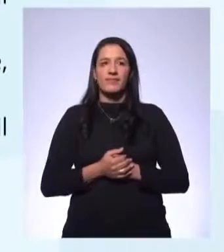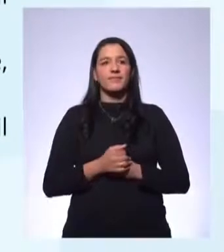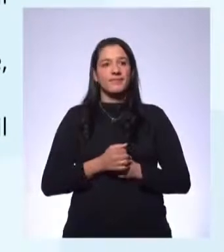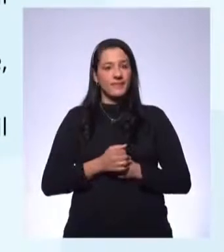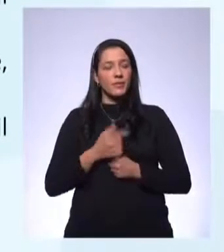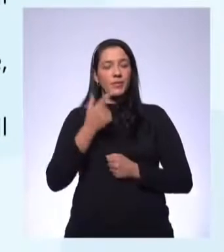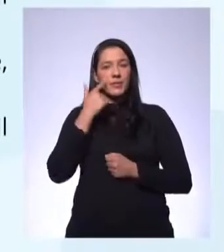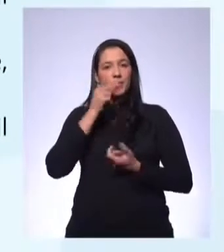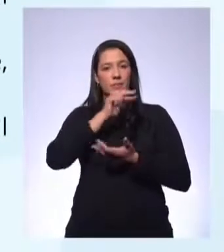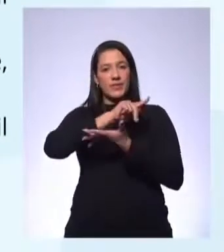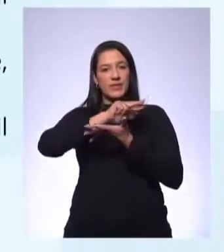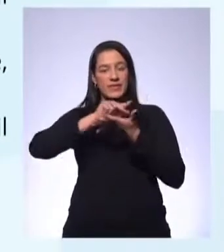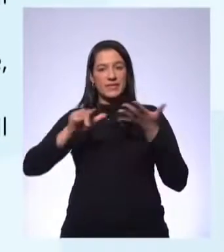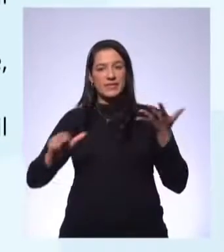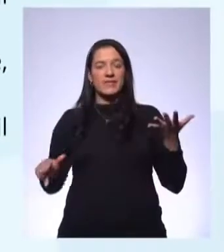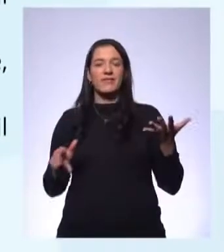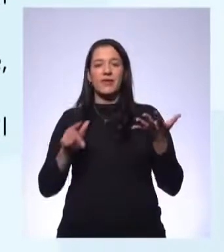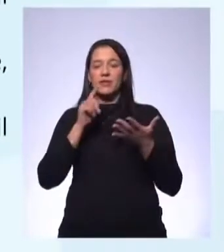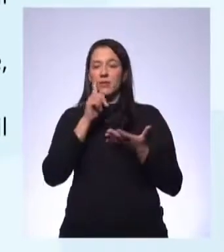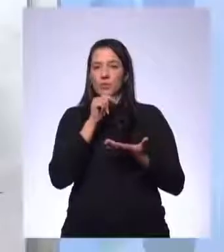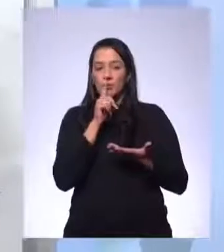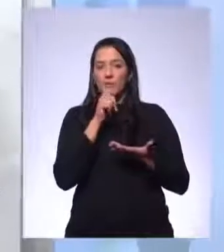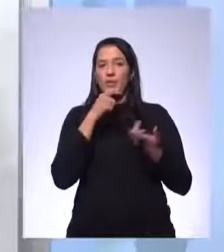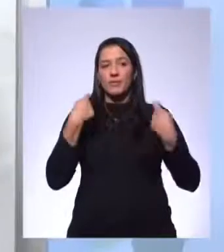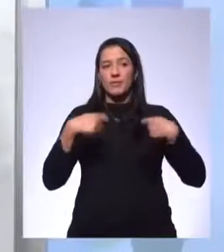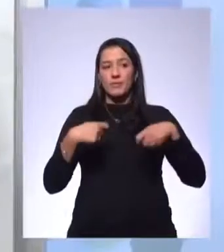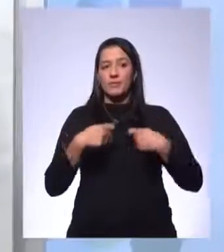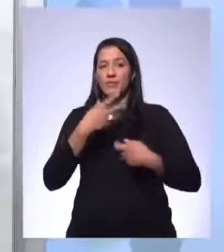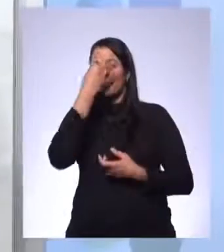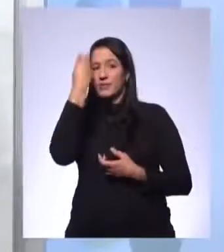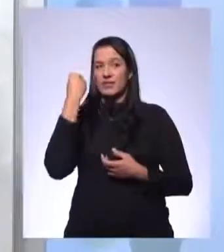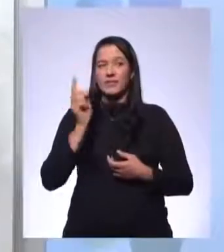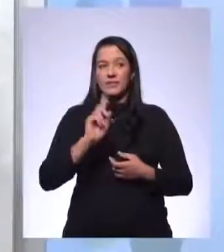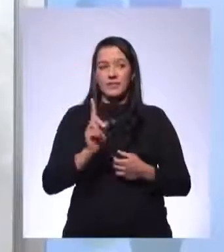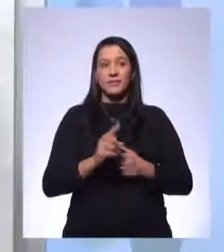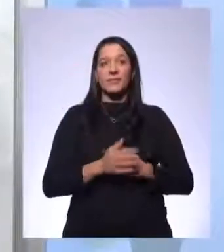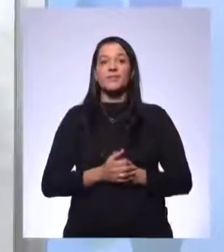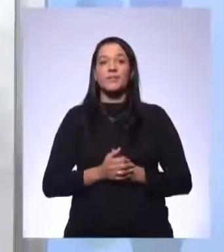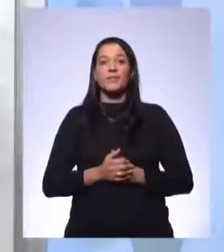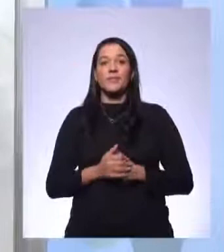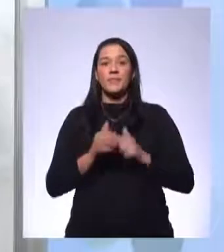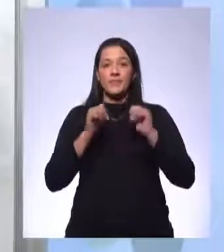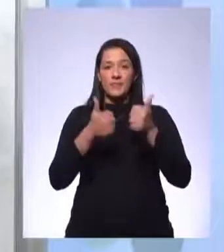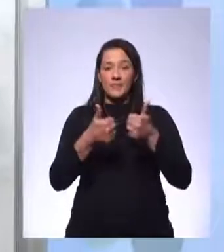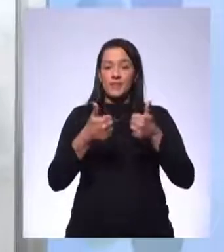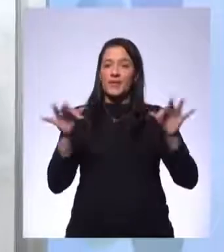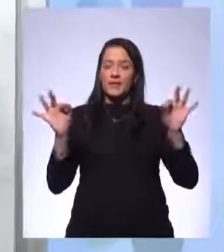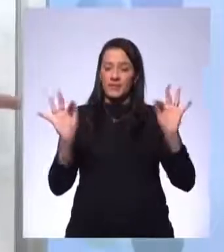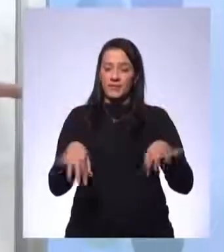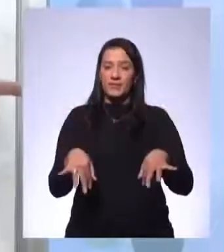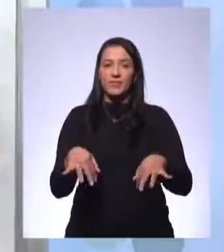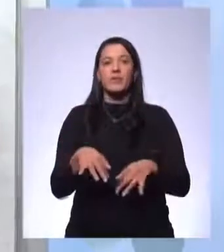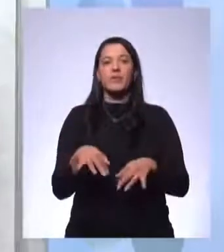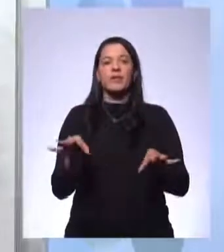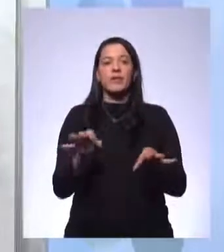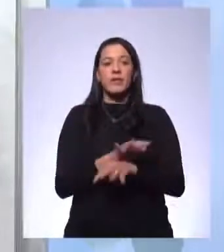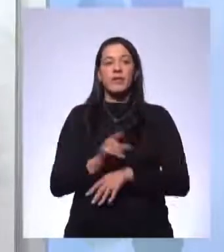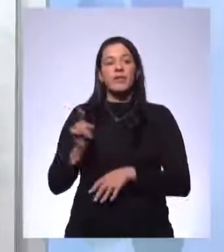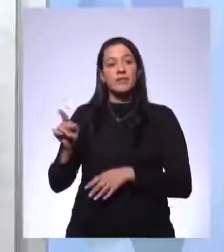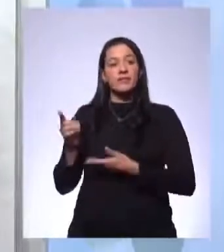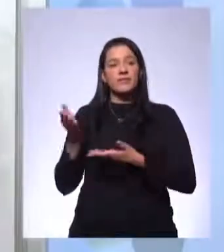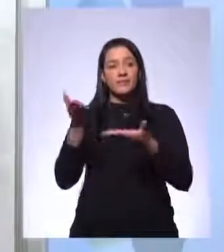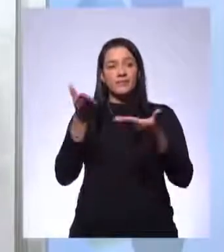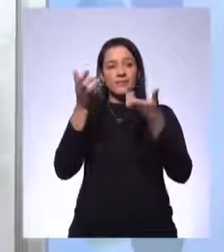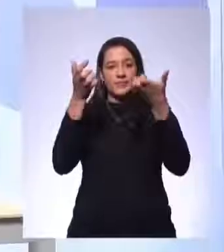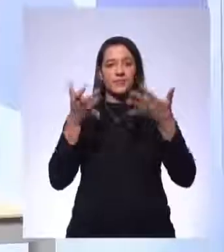pegada hídrica aí que você não pode perder de vista. A aula vai encerrando por aqui. Edjoel tem um recadinho para passar